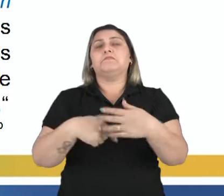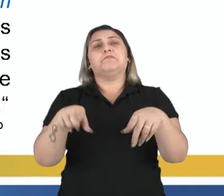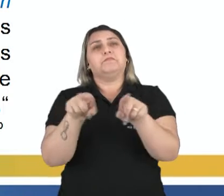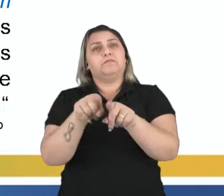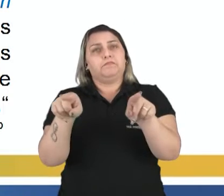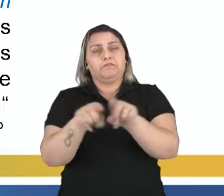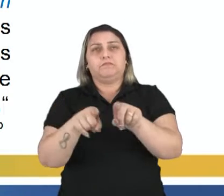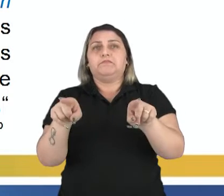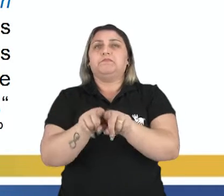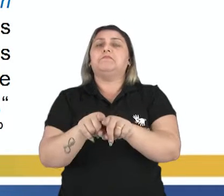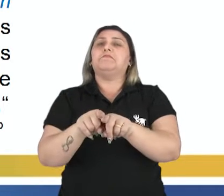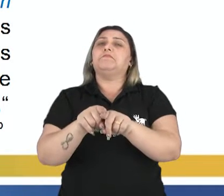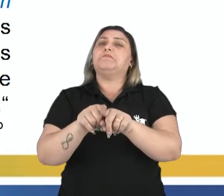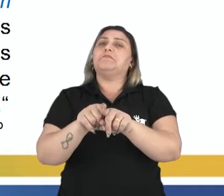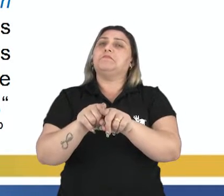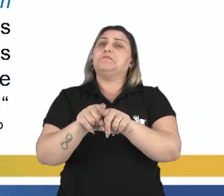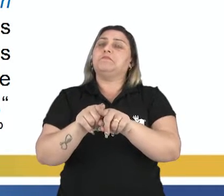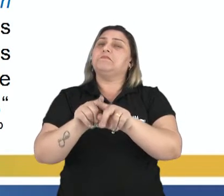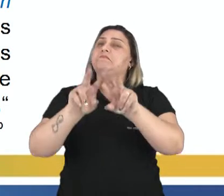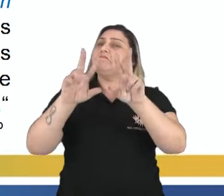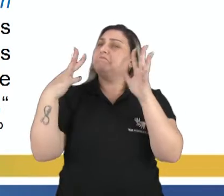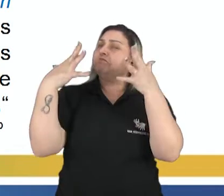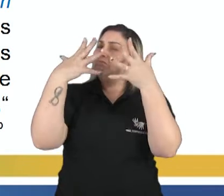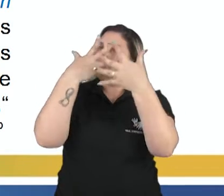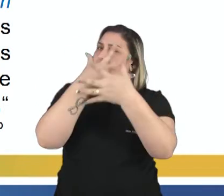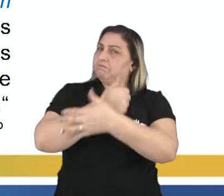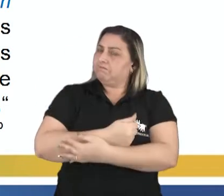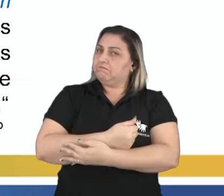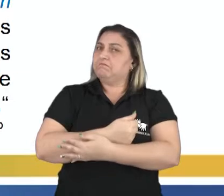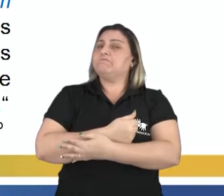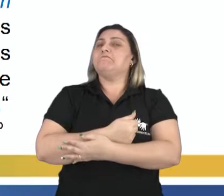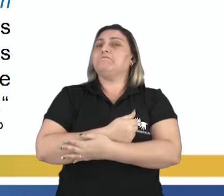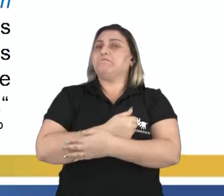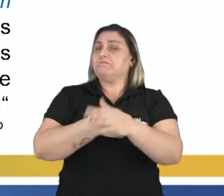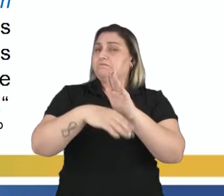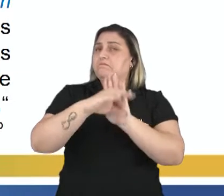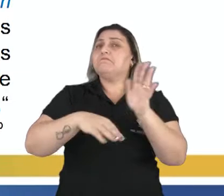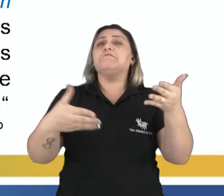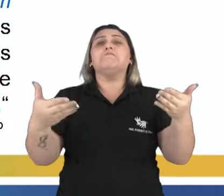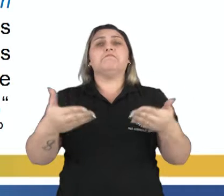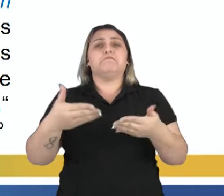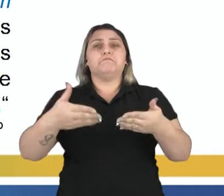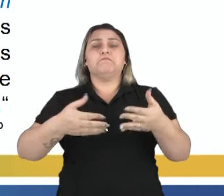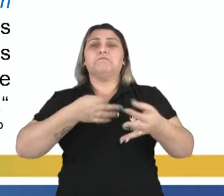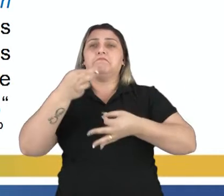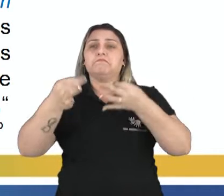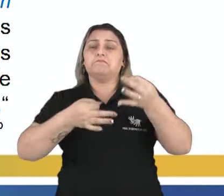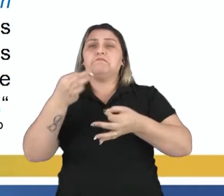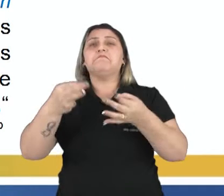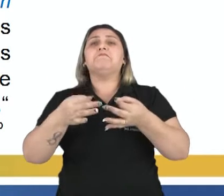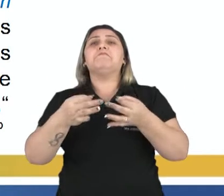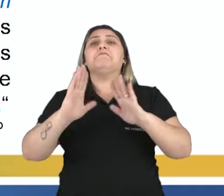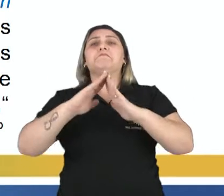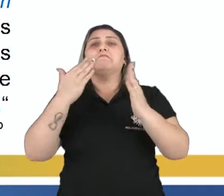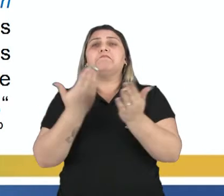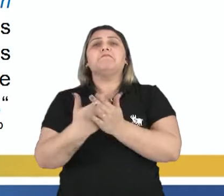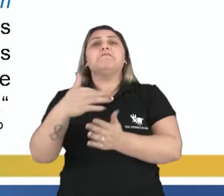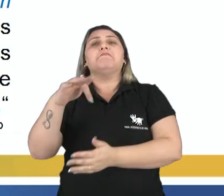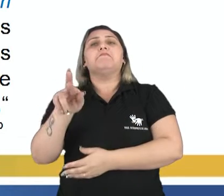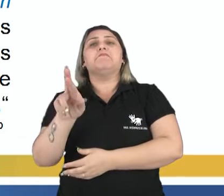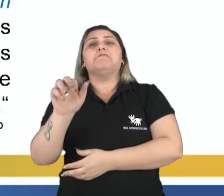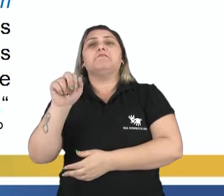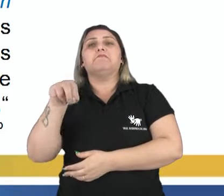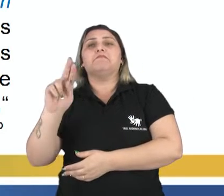nós sabermos que ela vem do conceito do belo e agora ela vai ser criticada, né, pela escola de Frankfurt como